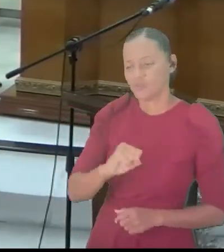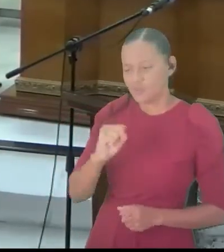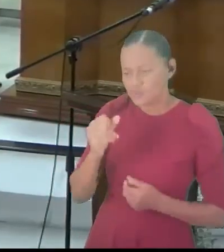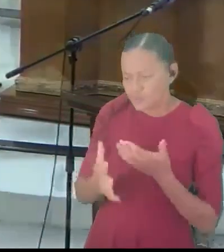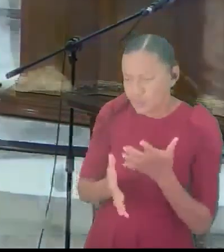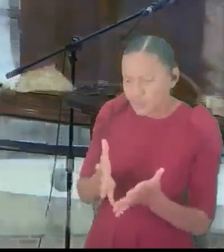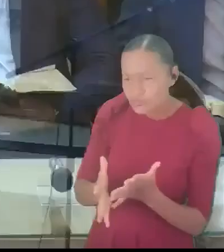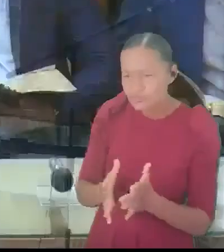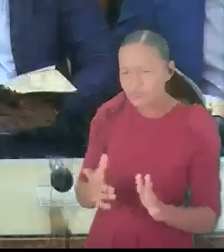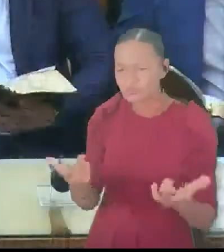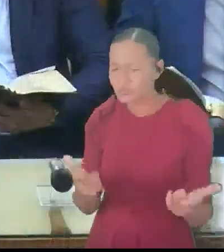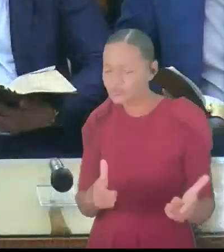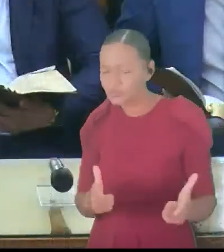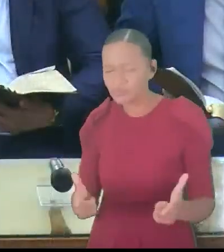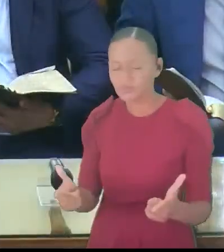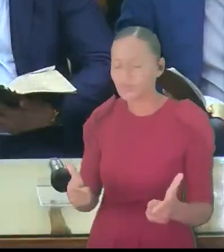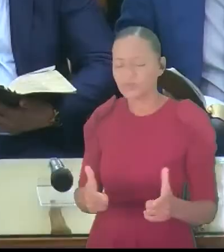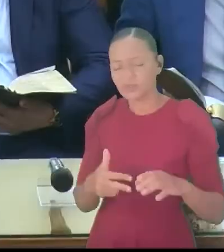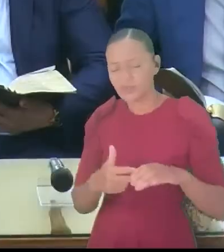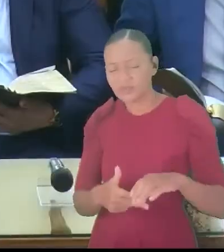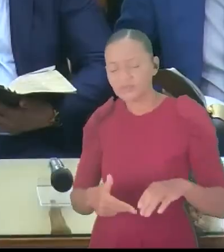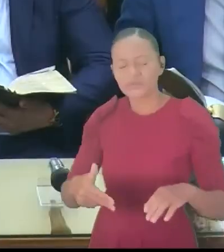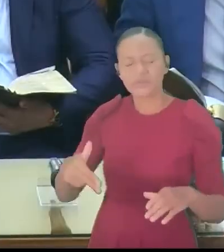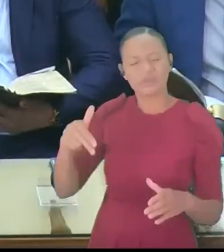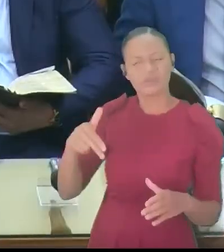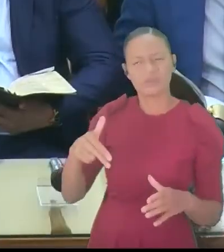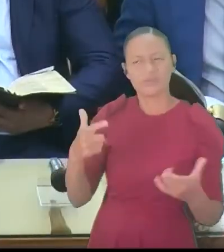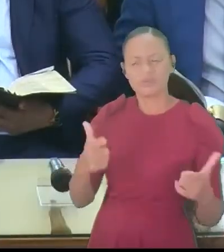há ressurreição, nem há anjo, nem há espírito.